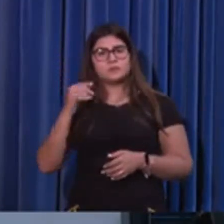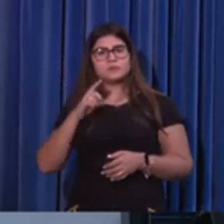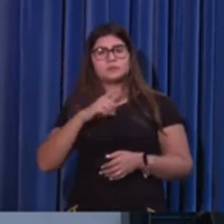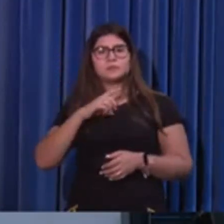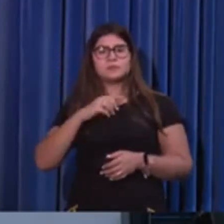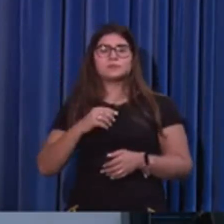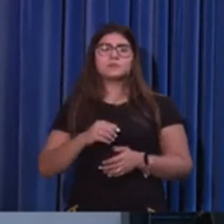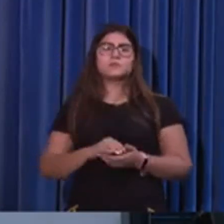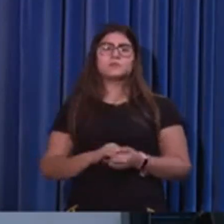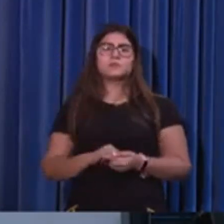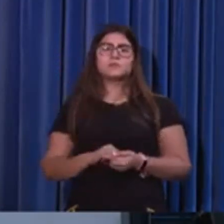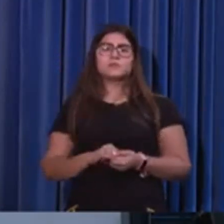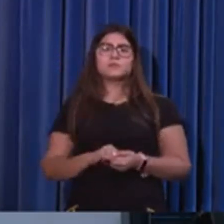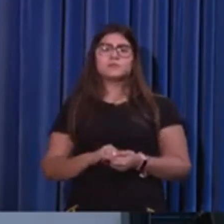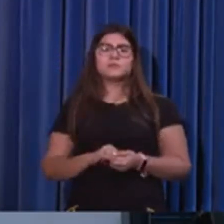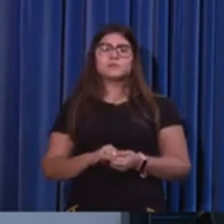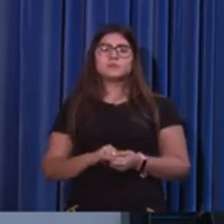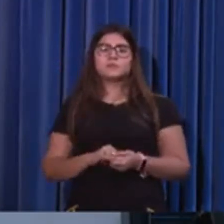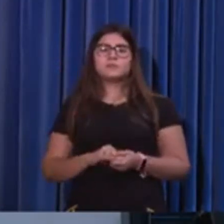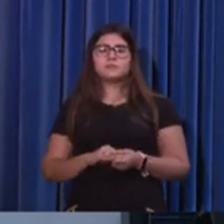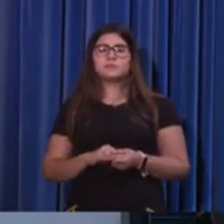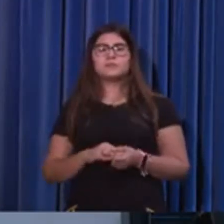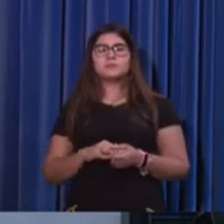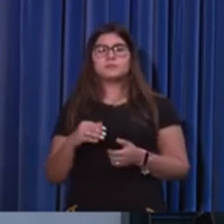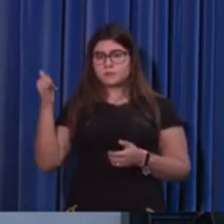rebote, chegam para nós aqui também